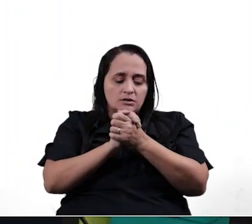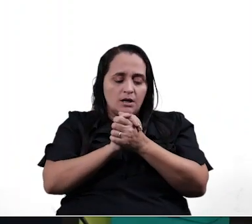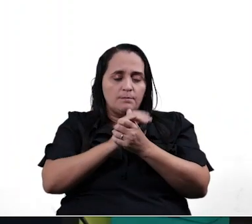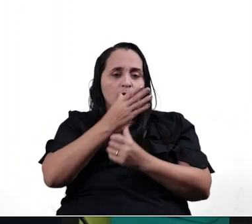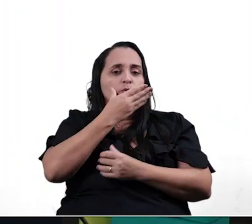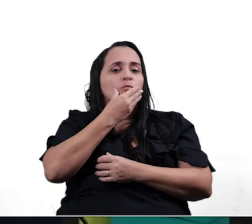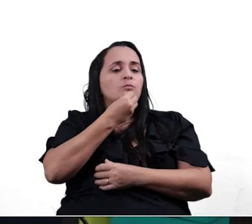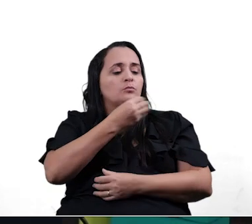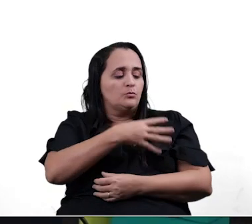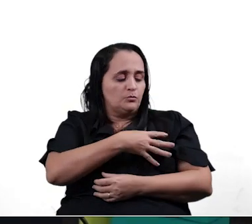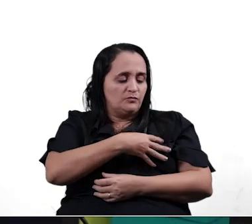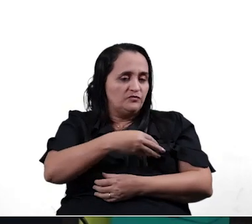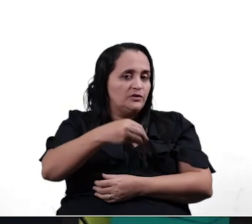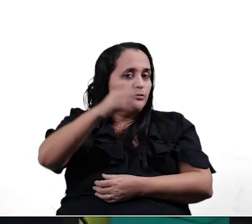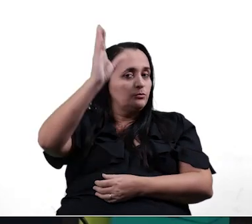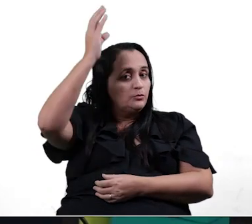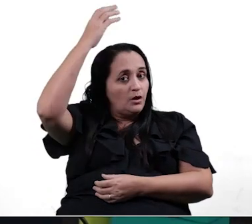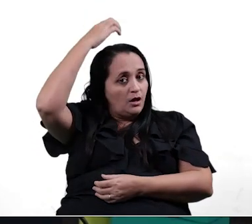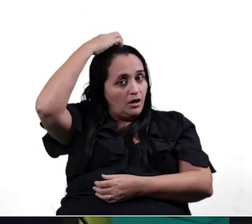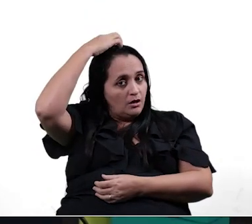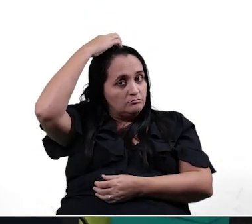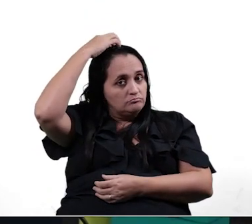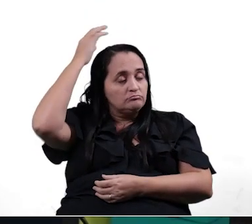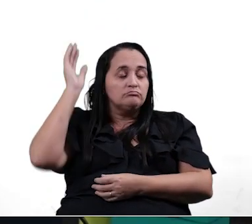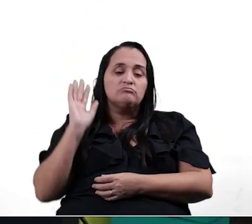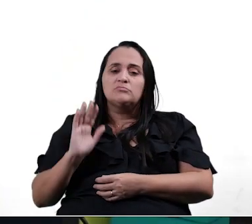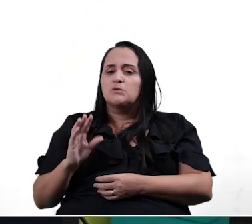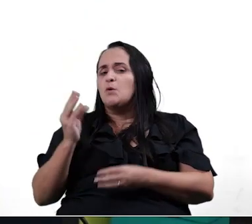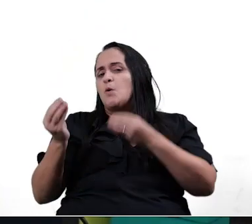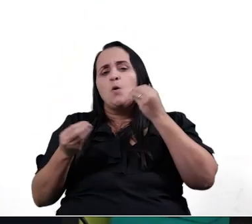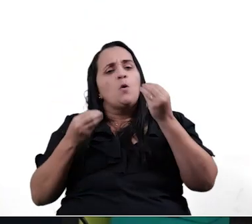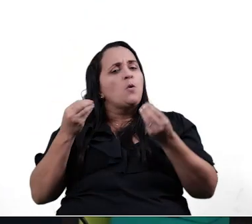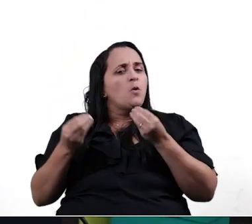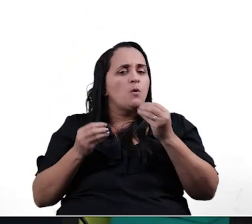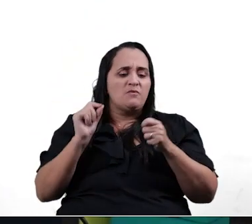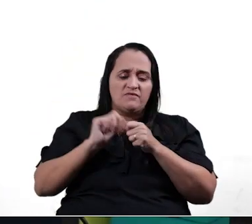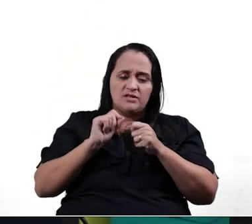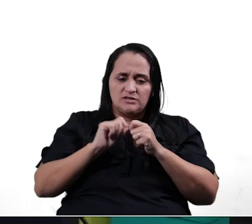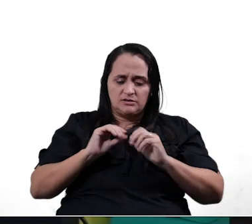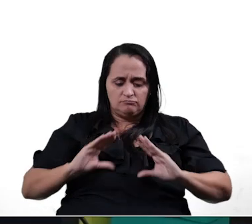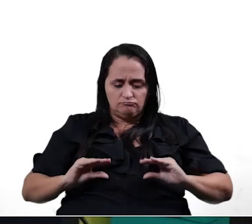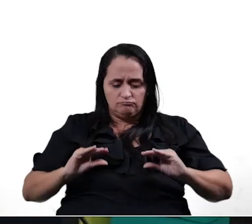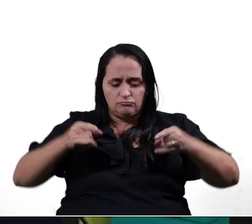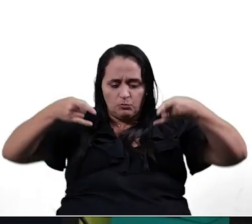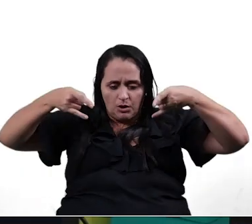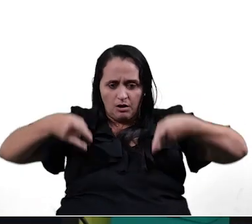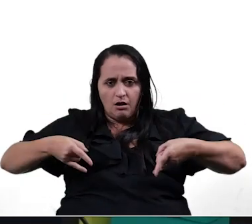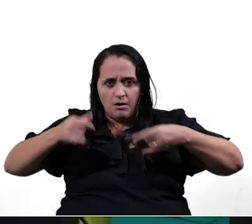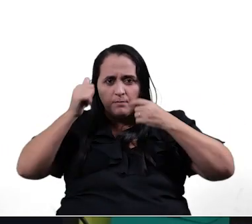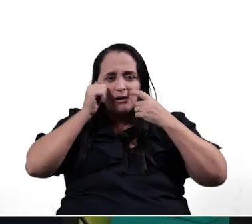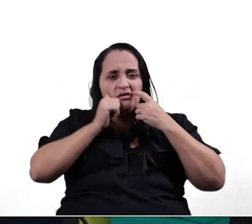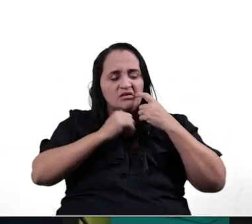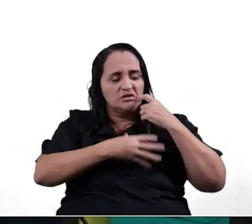do príncipe. Estão falando de como fazer uma cama de princesa. Está